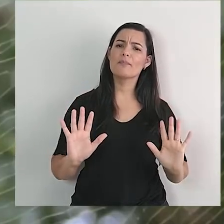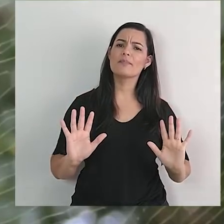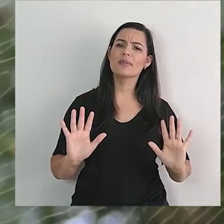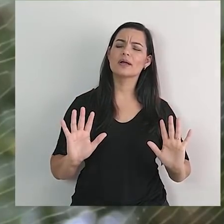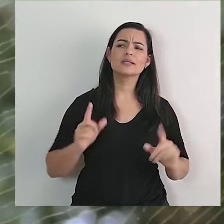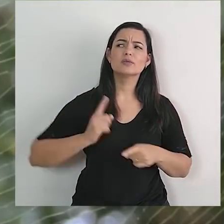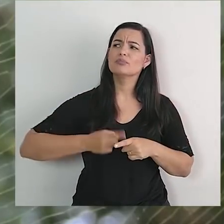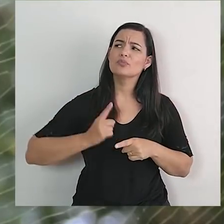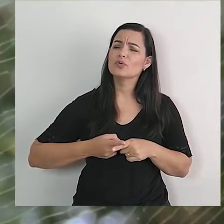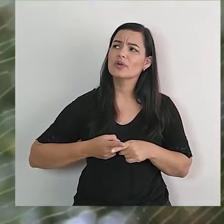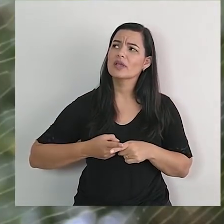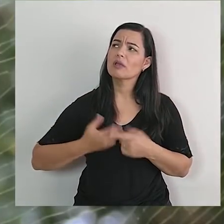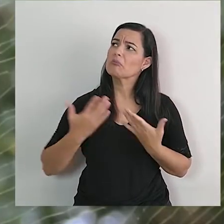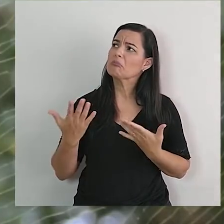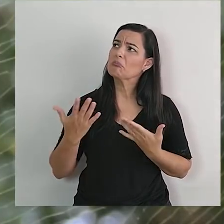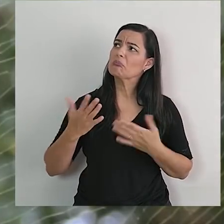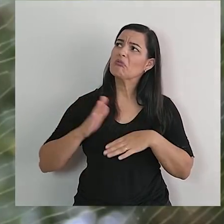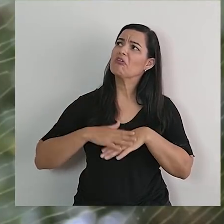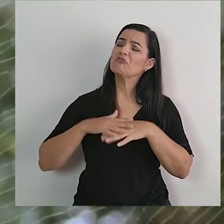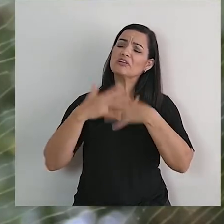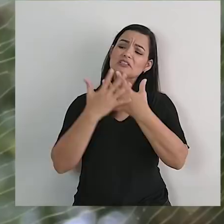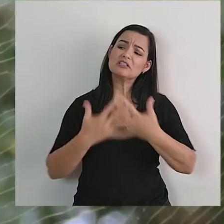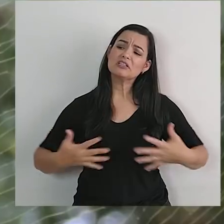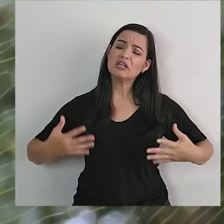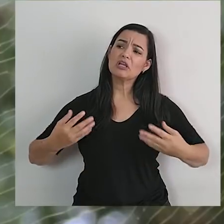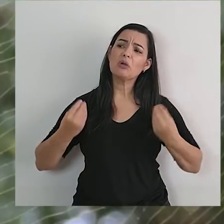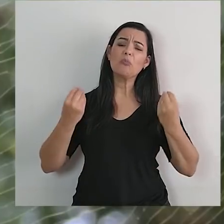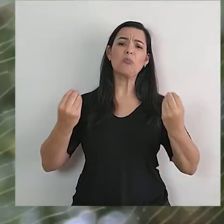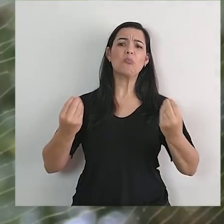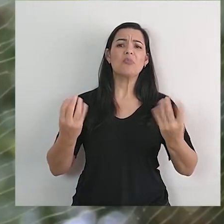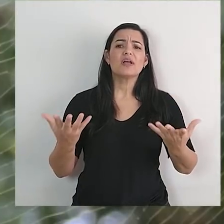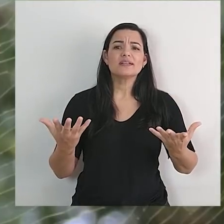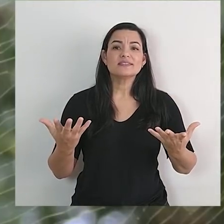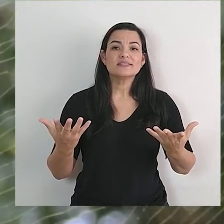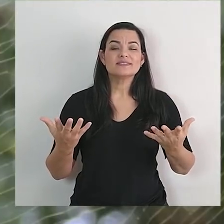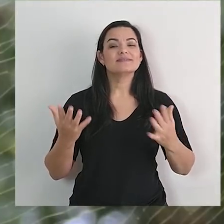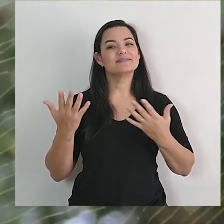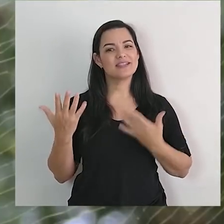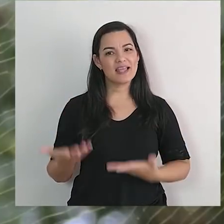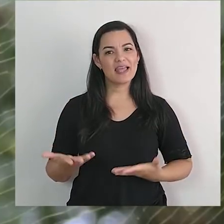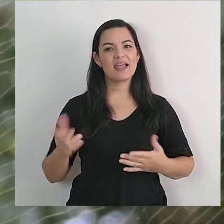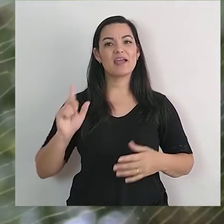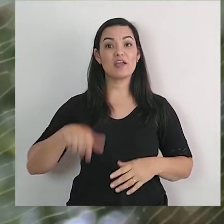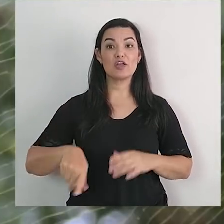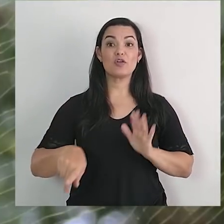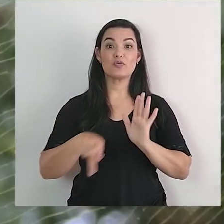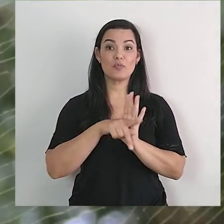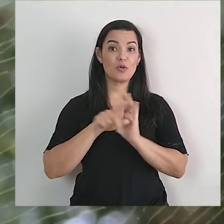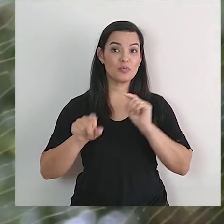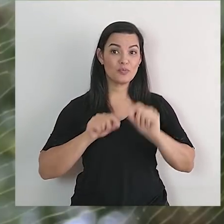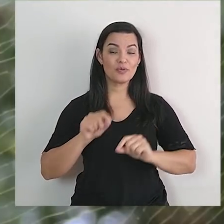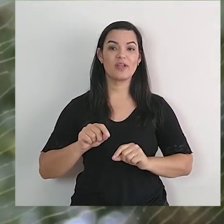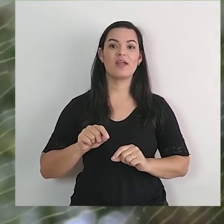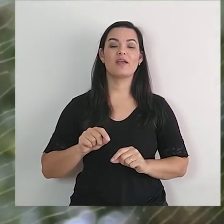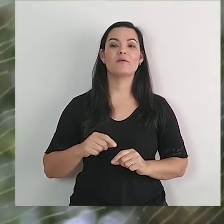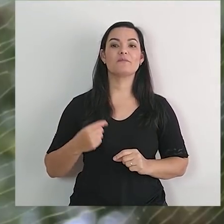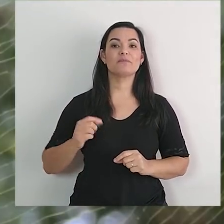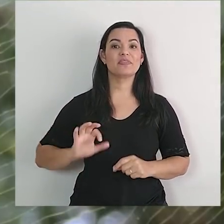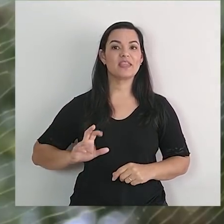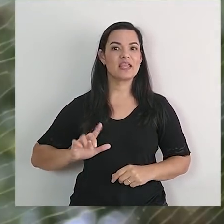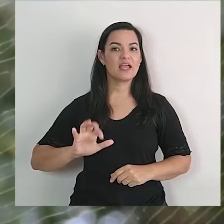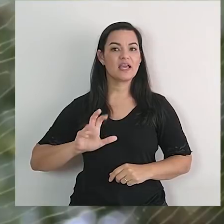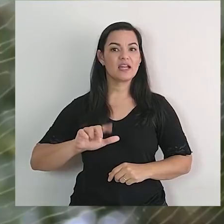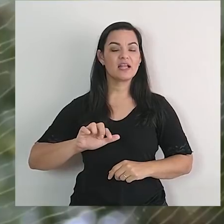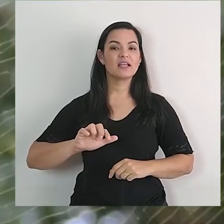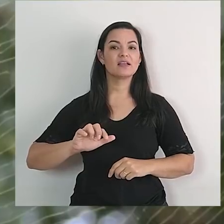Mas por que elas fazem as teias? As teias servem para a locomoção do inseto